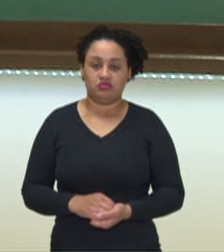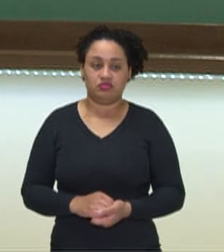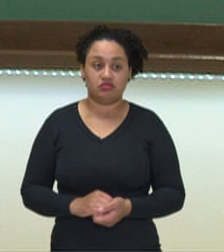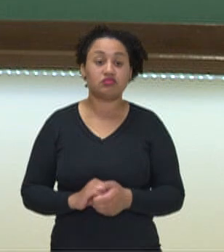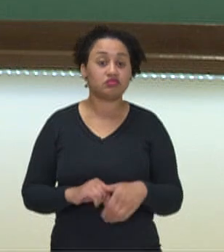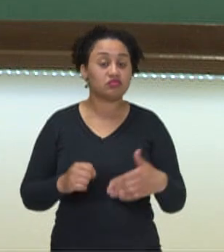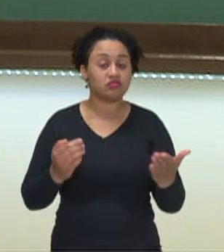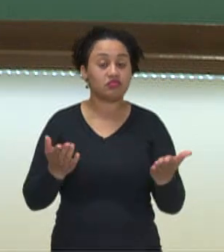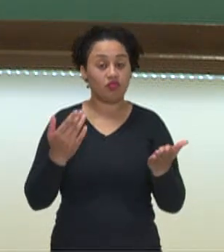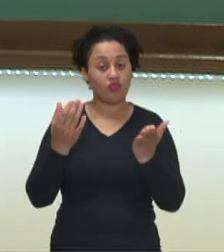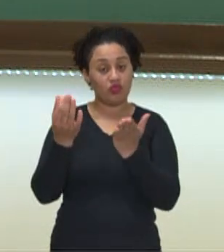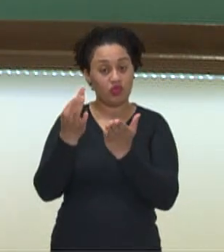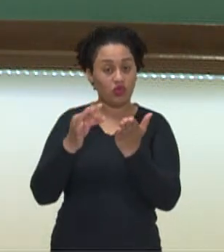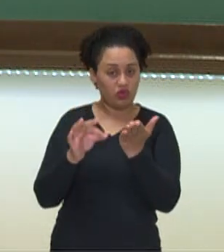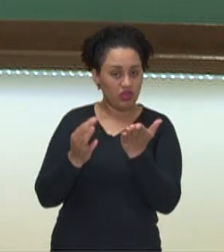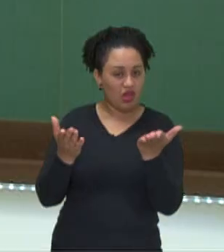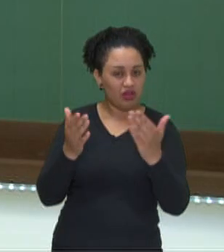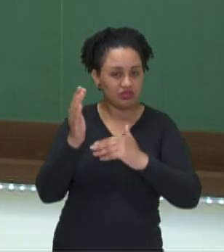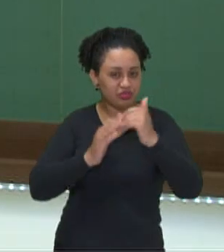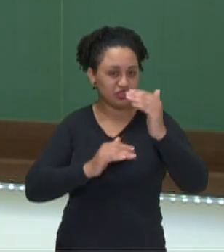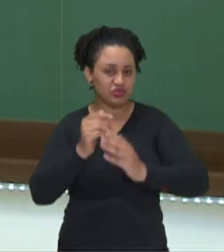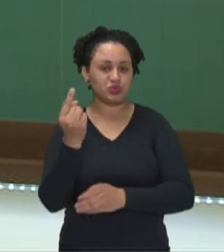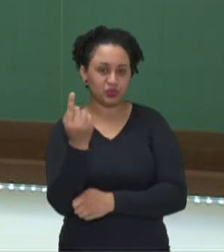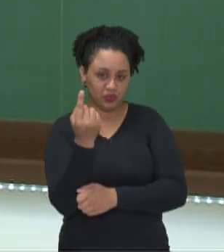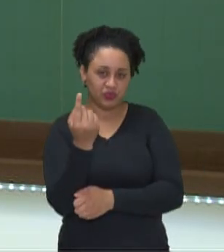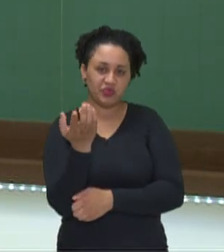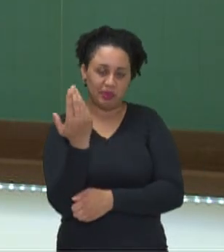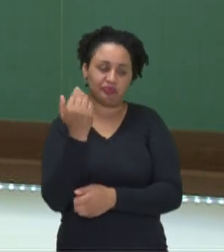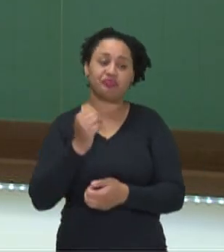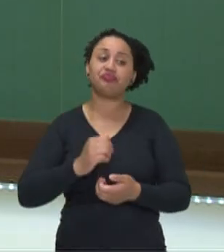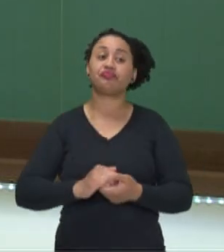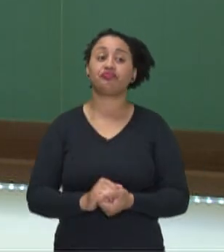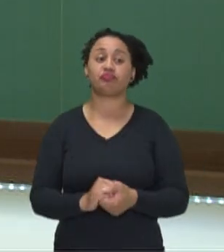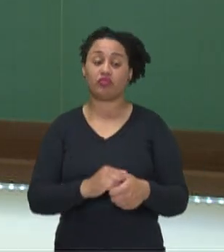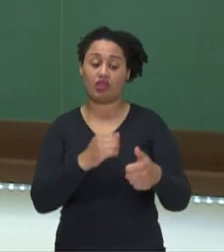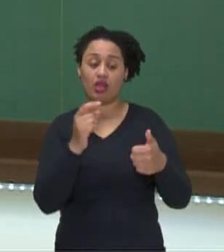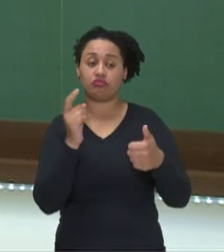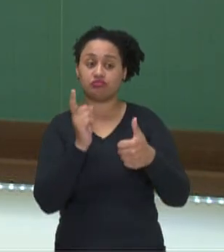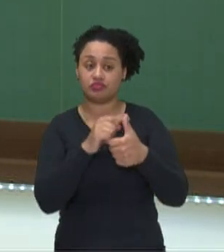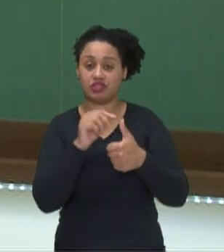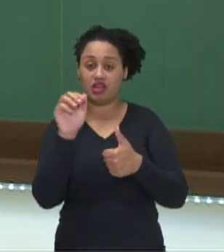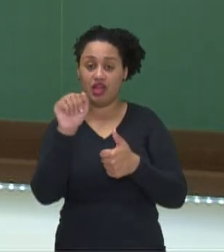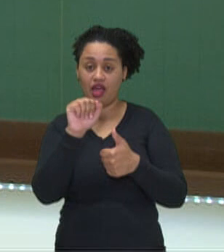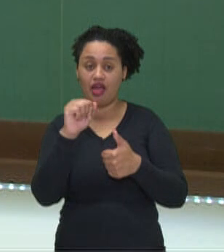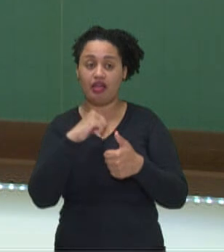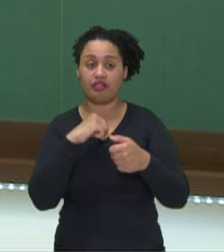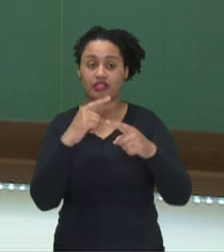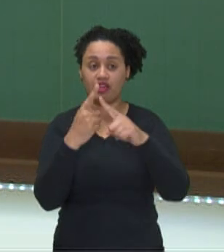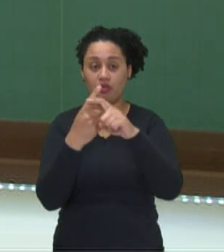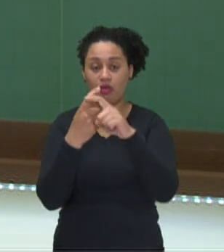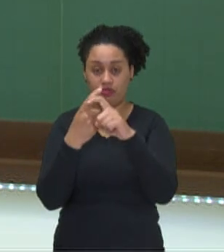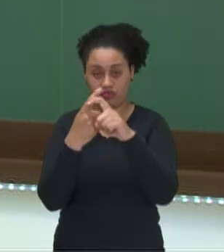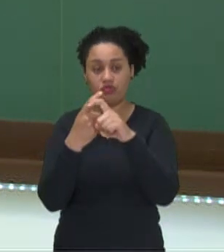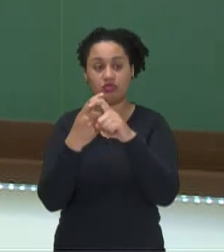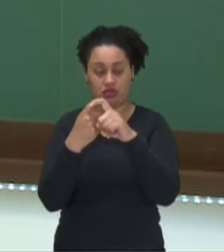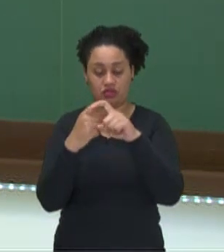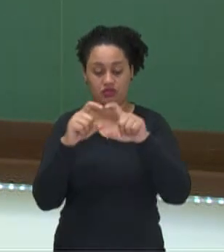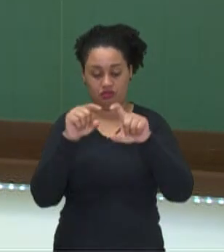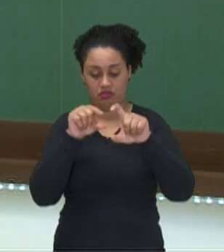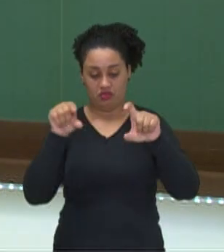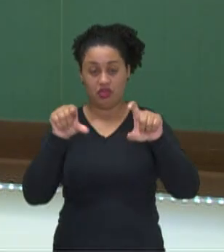corrigir o nosso praticando 1? Aqui, na letra A, nós temos uma multiplicação de potências de mesma